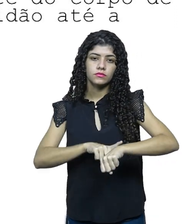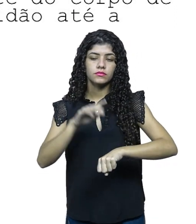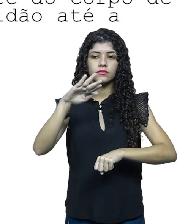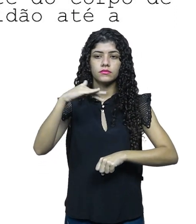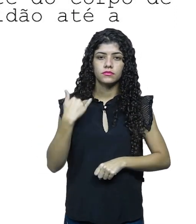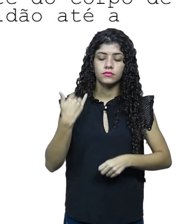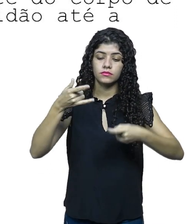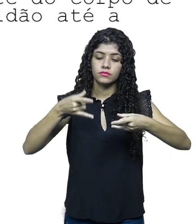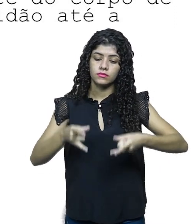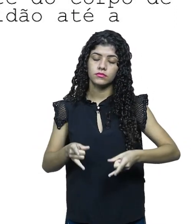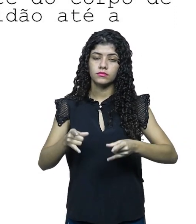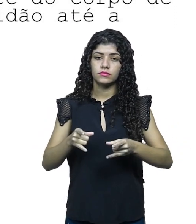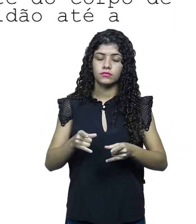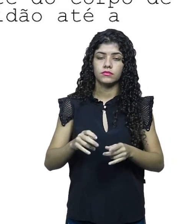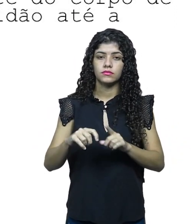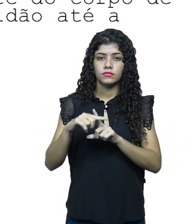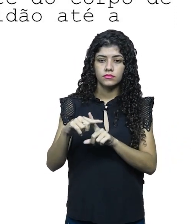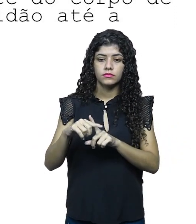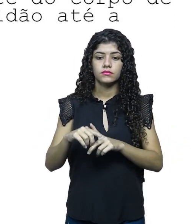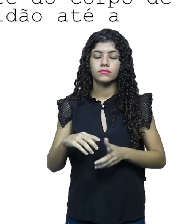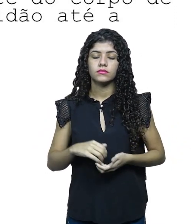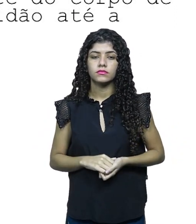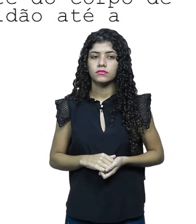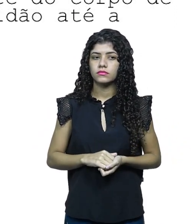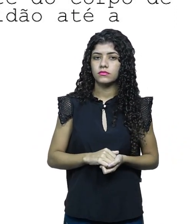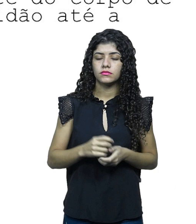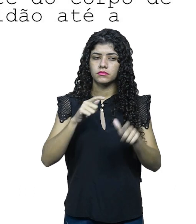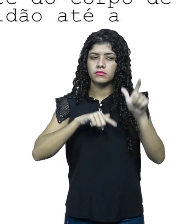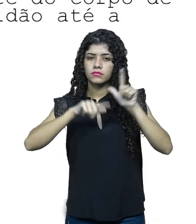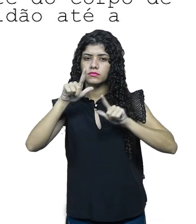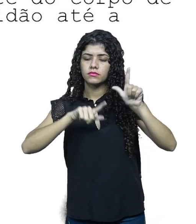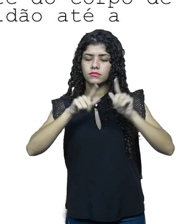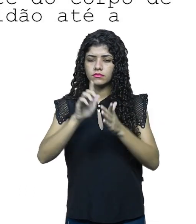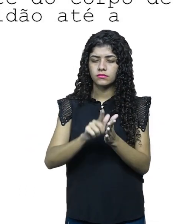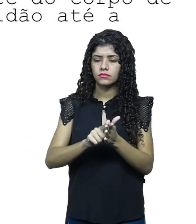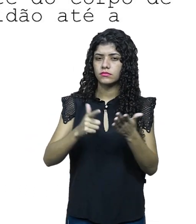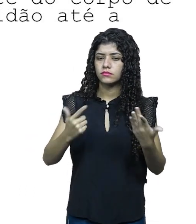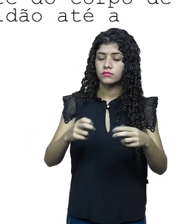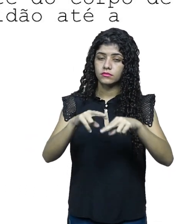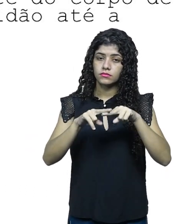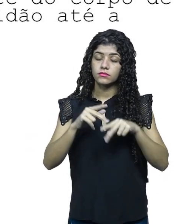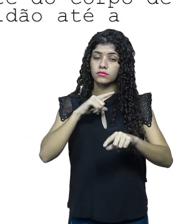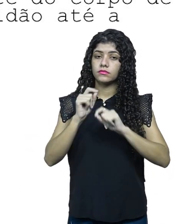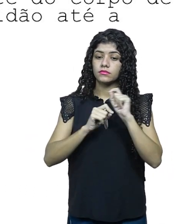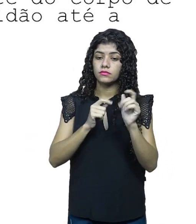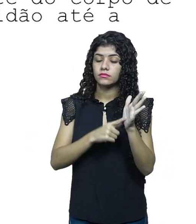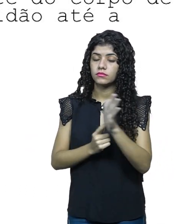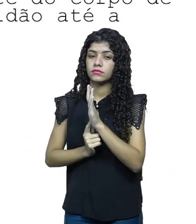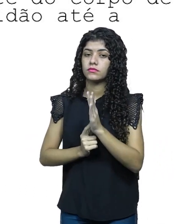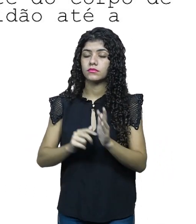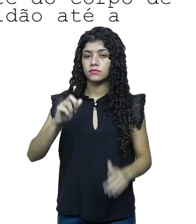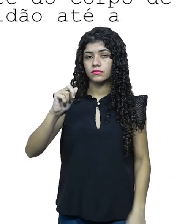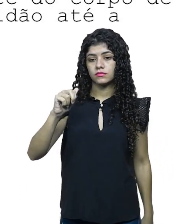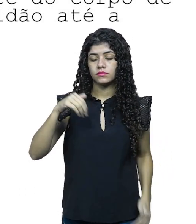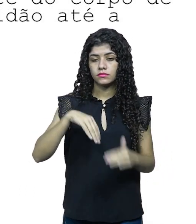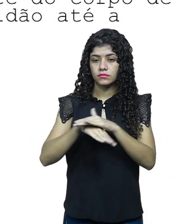do Papa João Paulo II, imagens de jornal, imagens de televisão. Então, por isso que o insert, 2